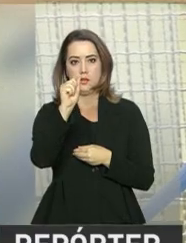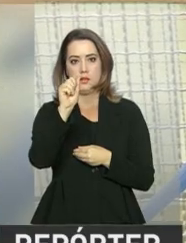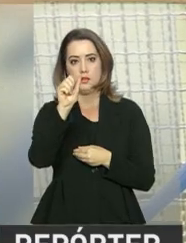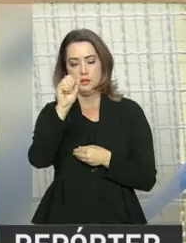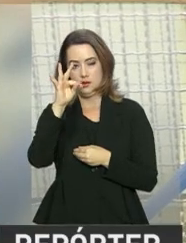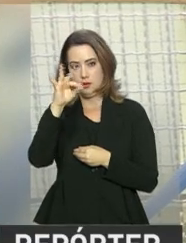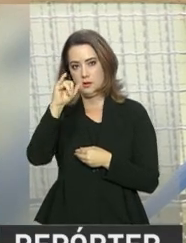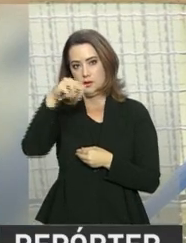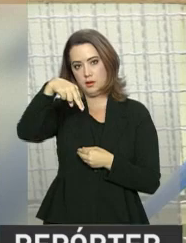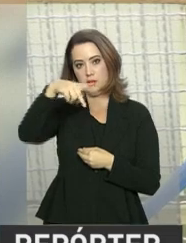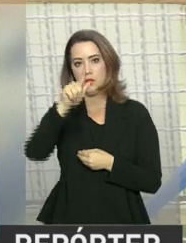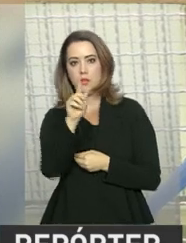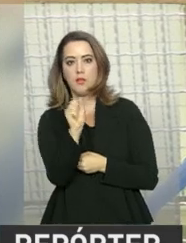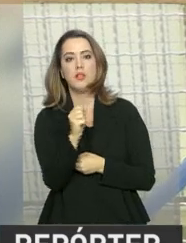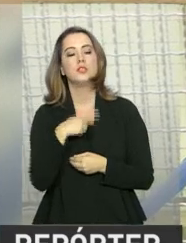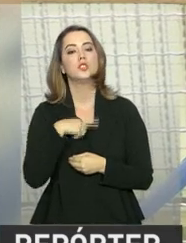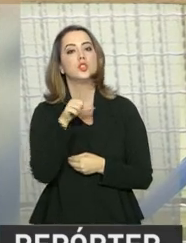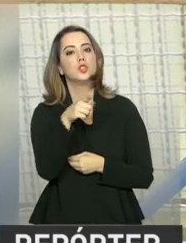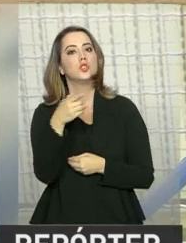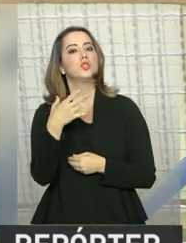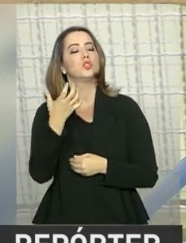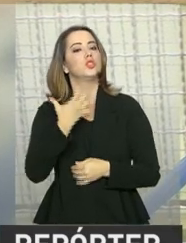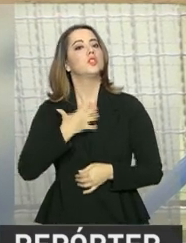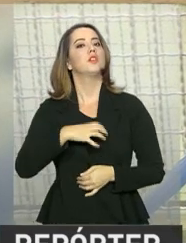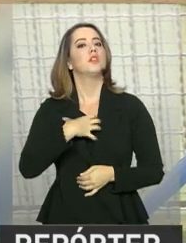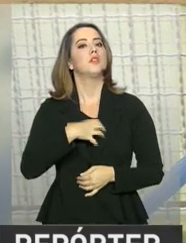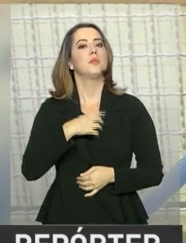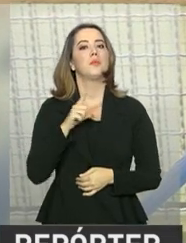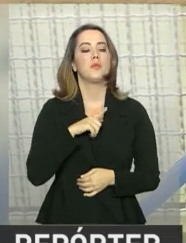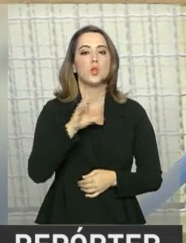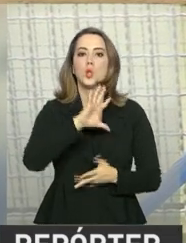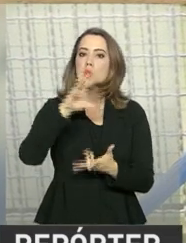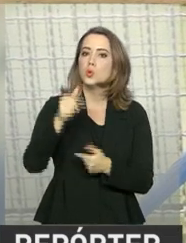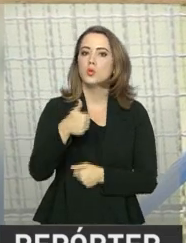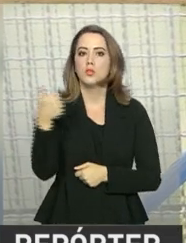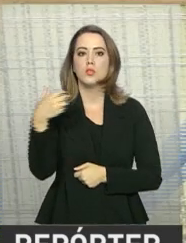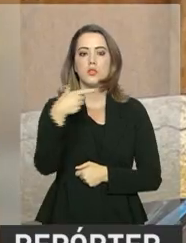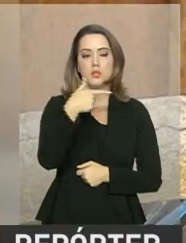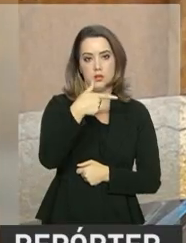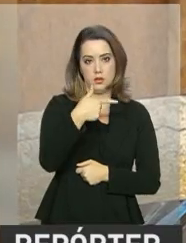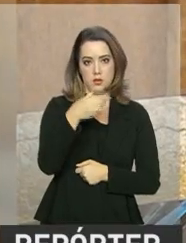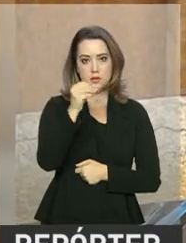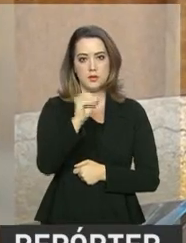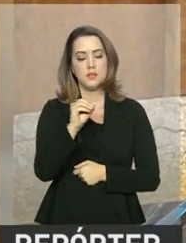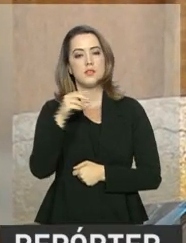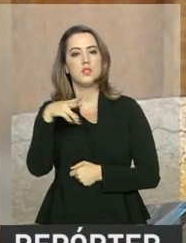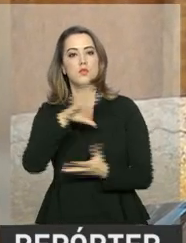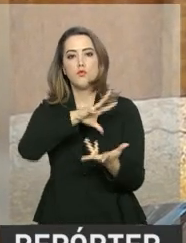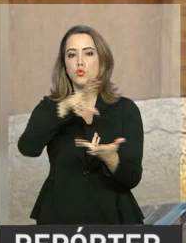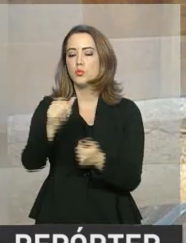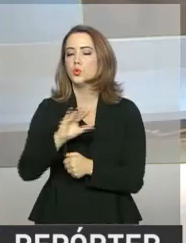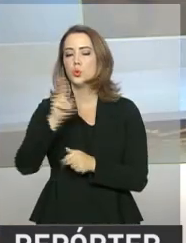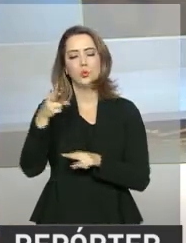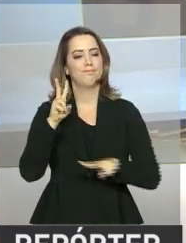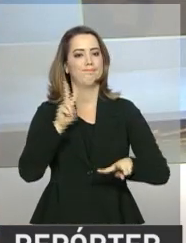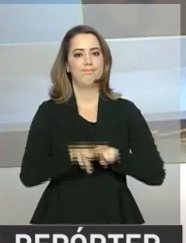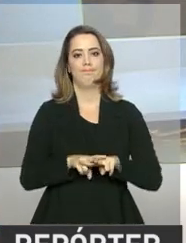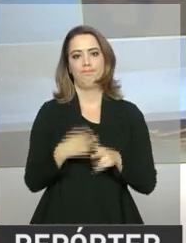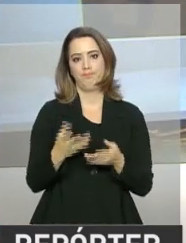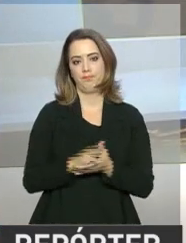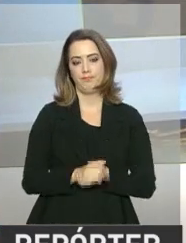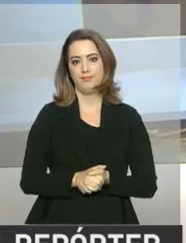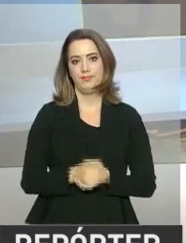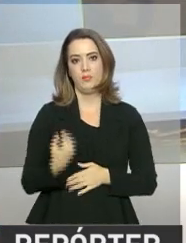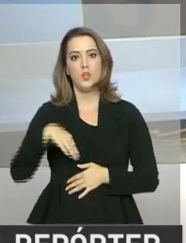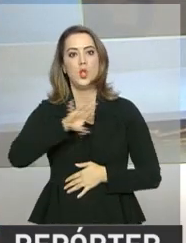Curaçá, na Bahia. Atualmente, em todo o mundo, existem 120 ararinhas azuis, todas em cativeiro. E